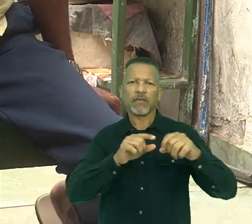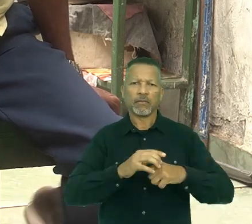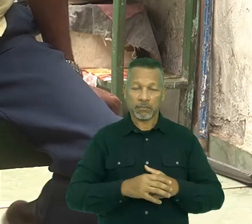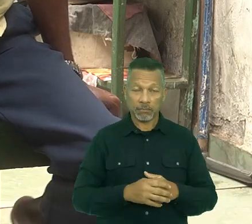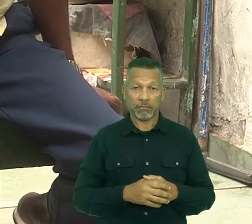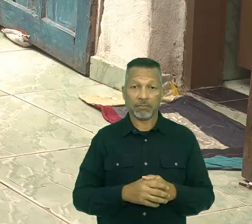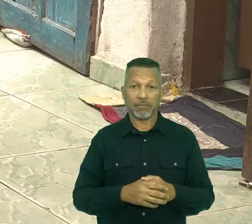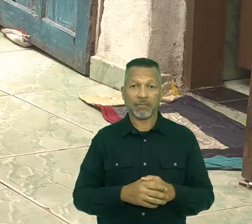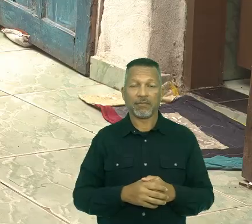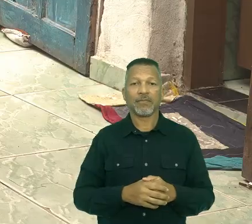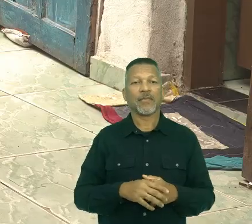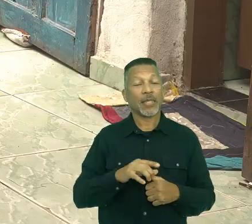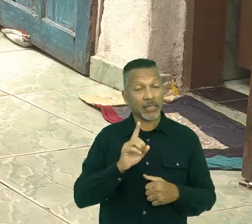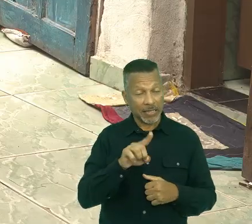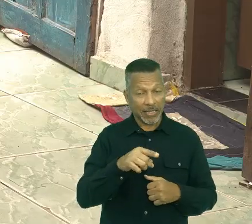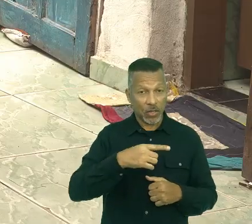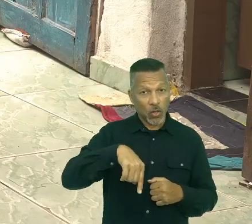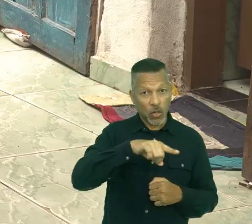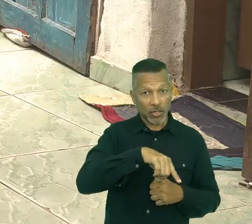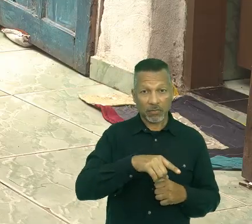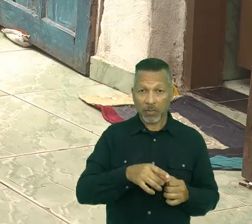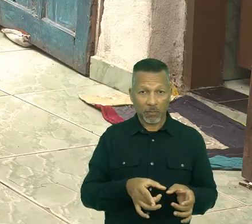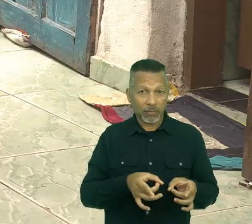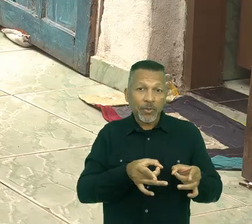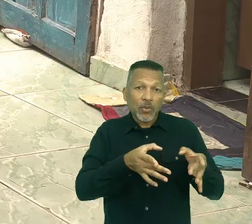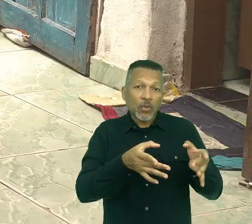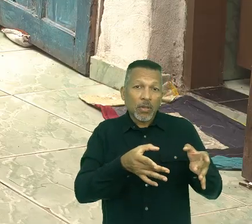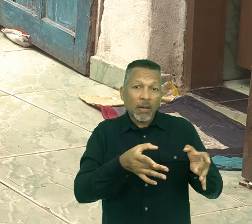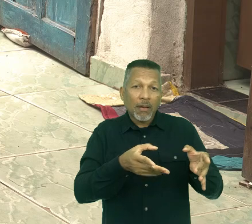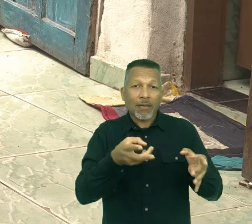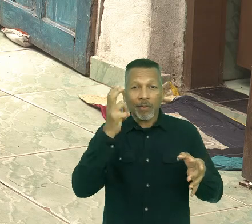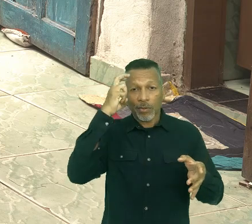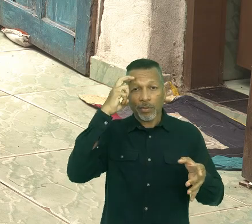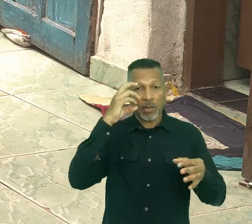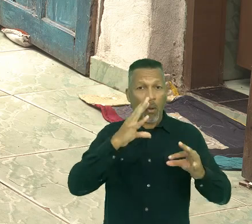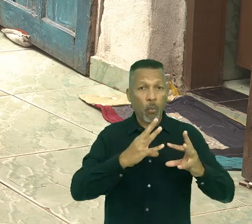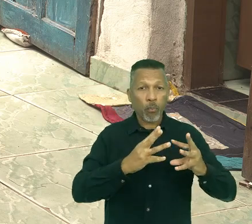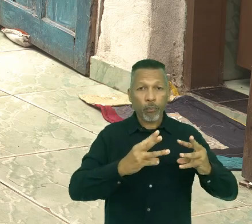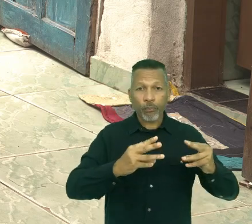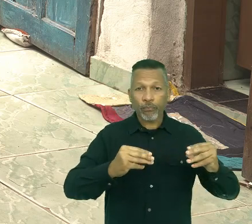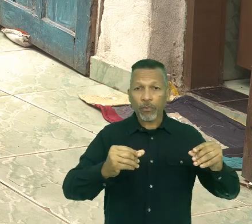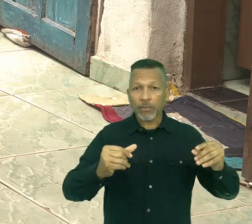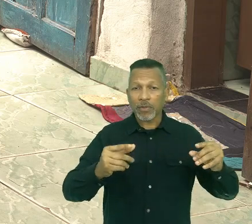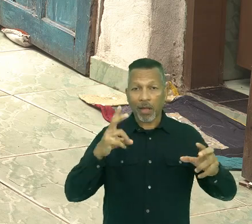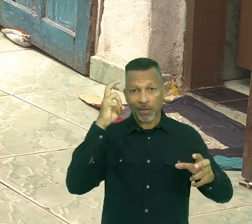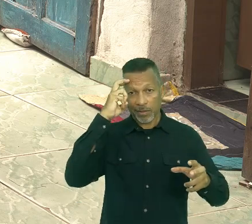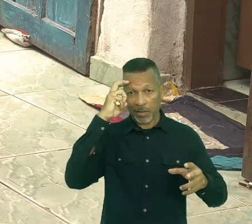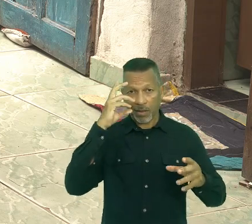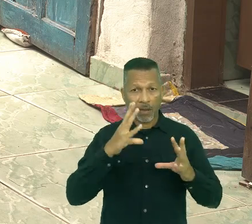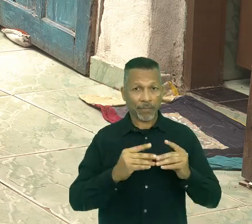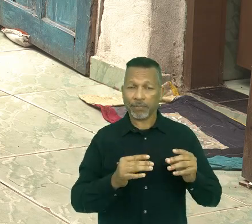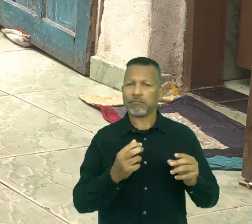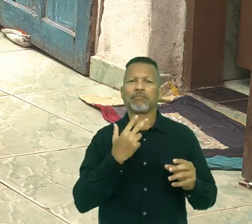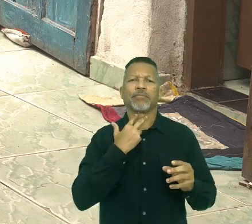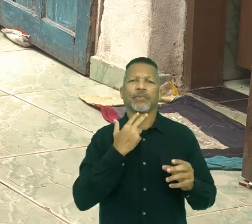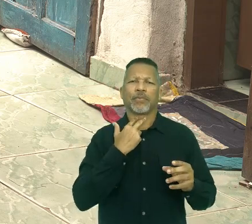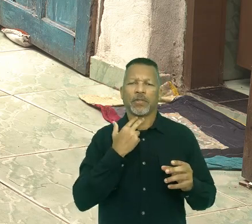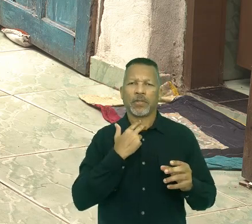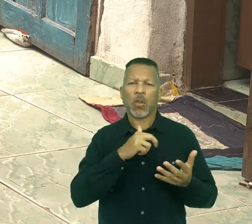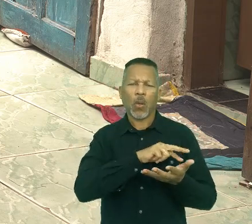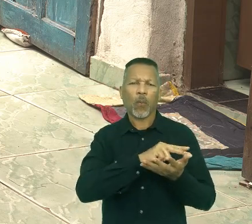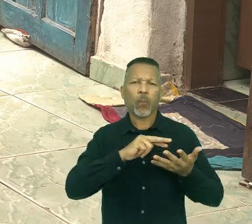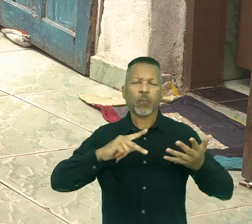juntos. Porque se a gente deixar, a cultura vai acabar e essa cultura não pode acabar. São